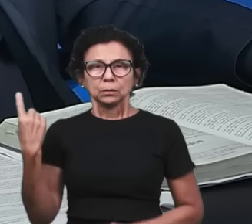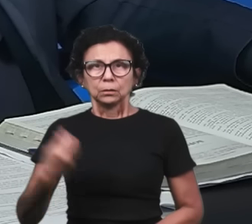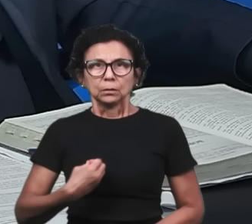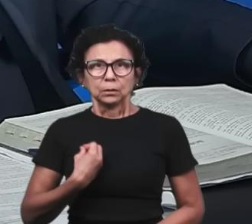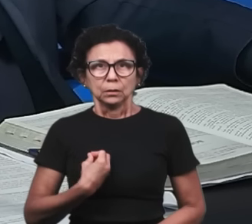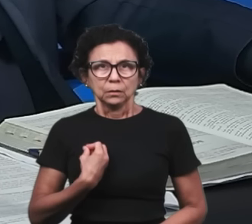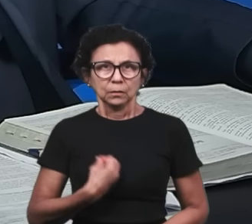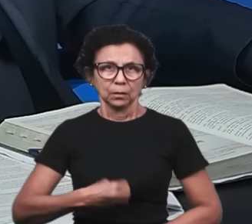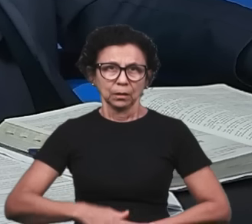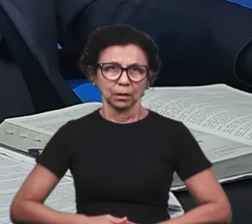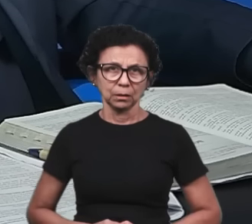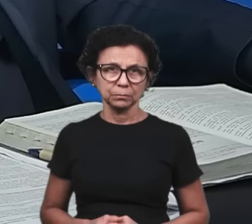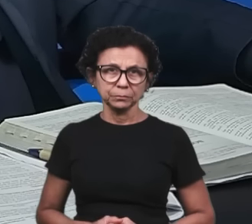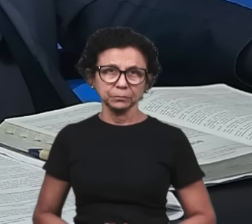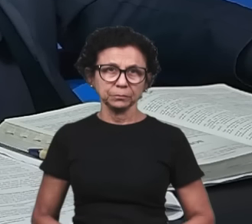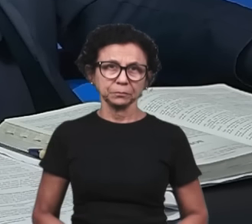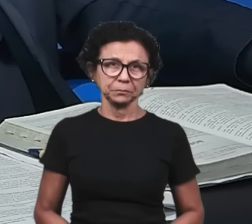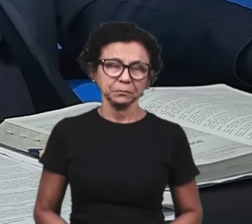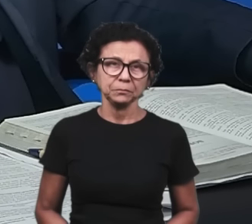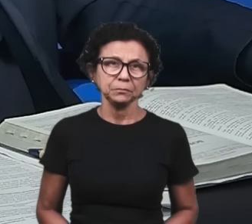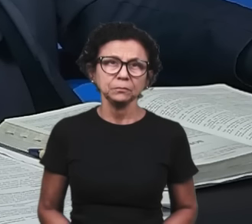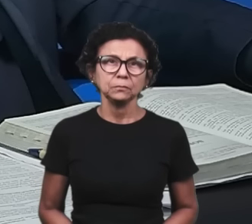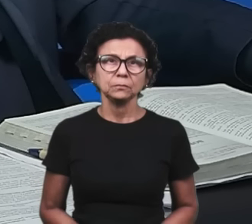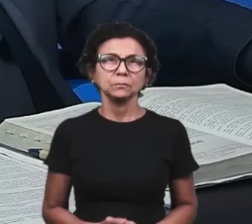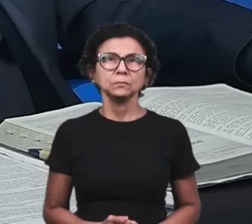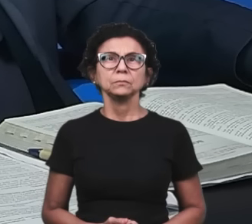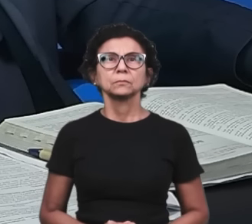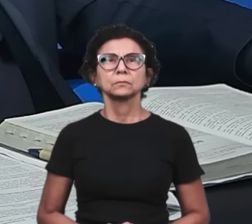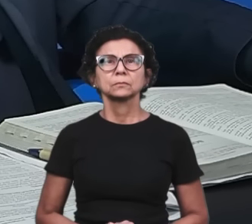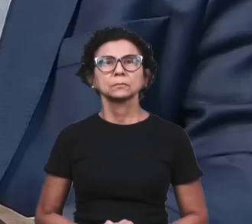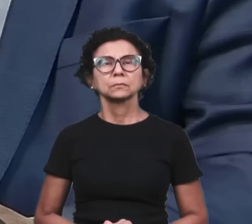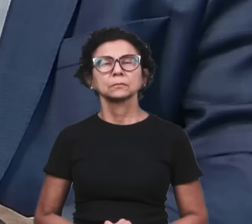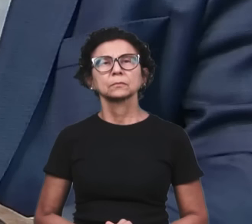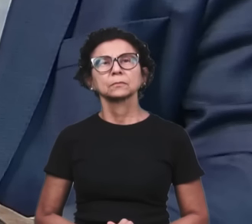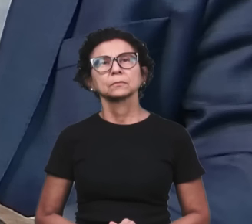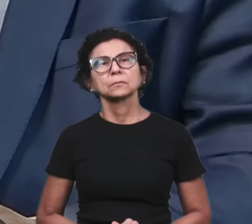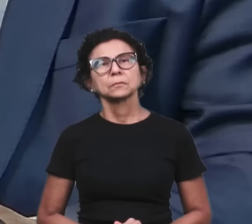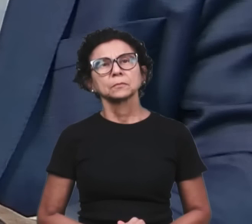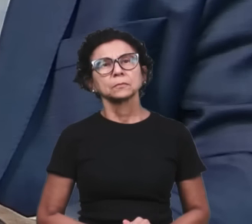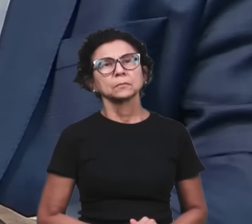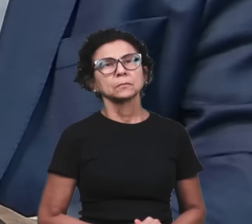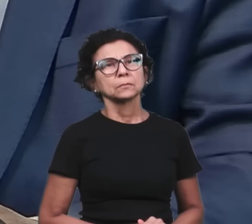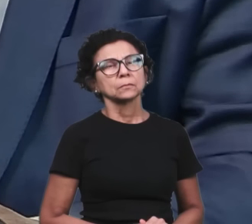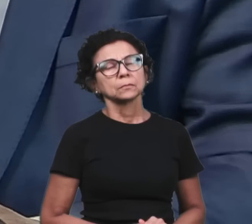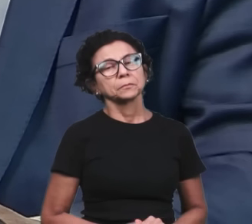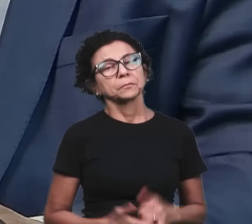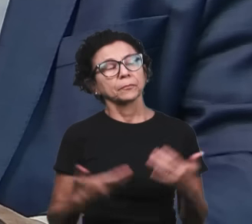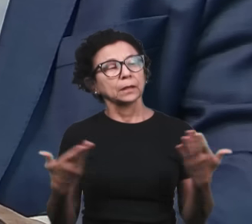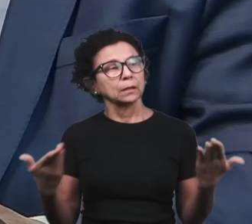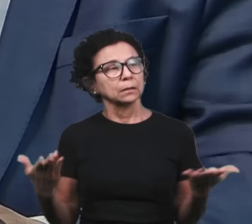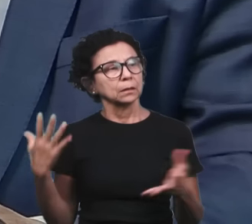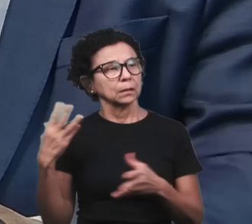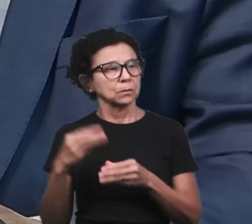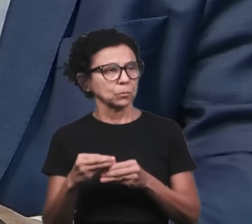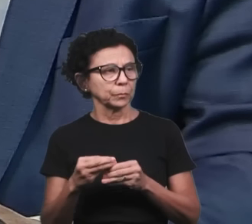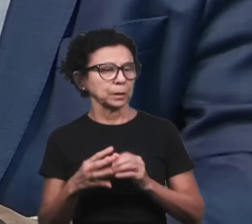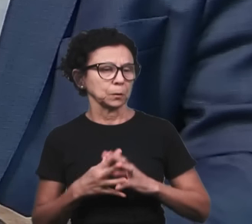dar daqui para frente com os pastores Alonso e Elcio Corrado. Nós podemos dizer, pastor Lúcio, que